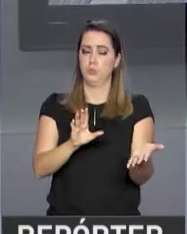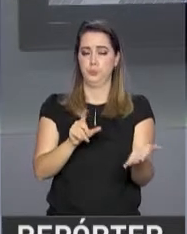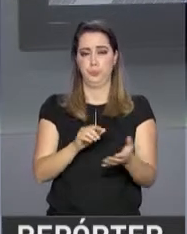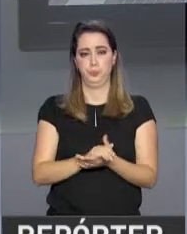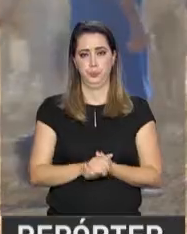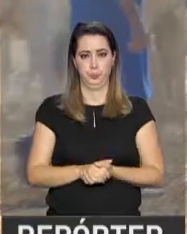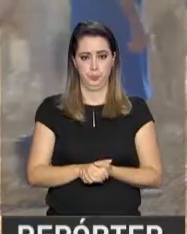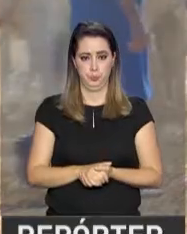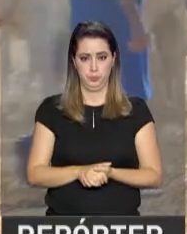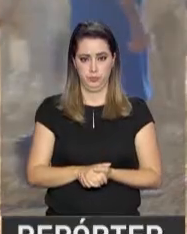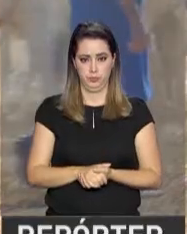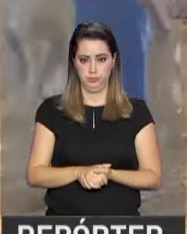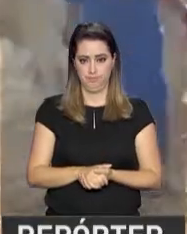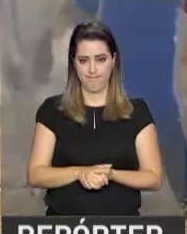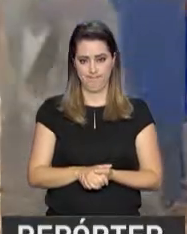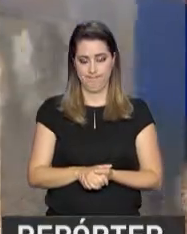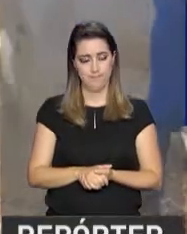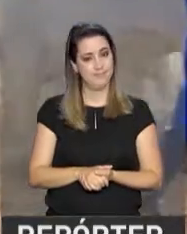Correios.